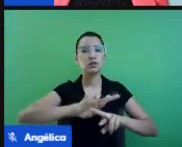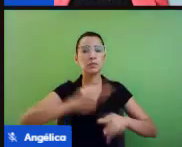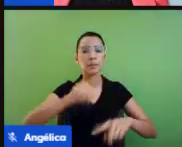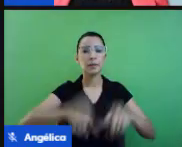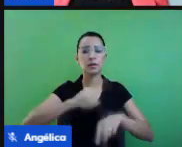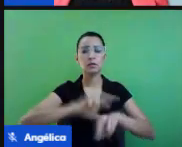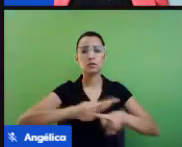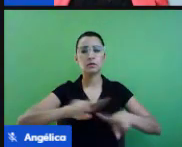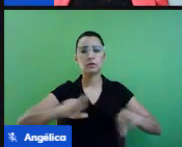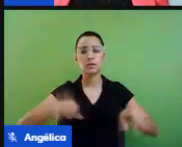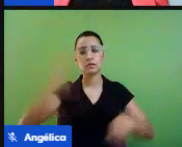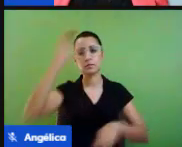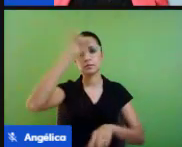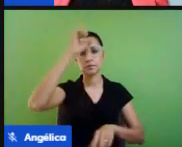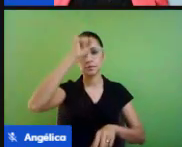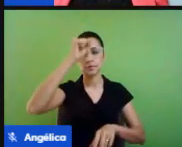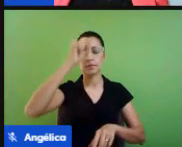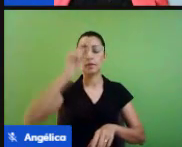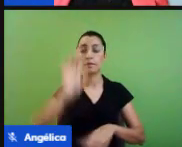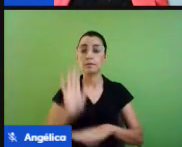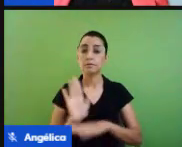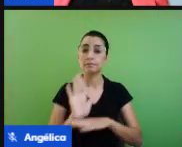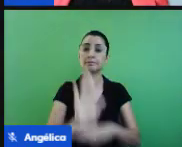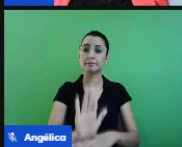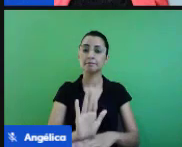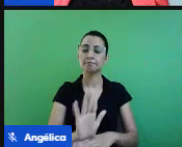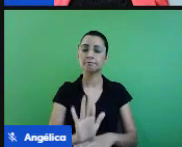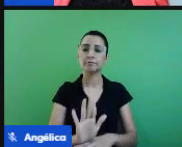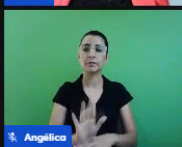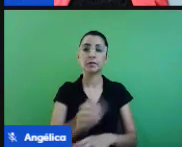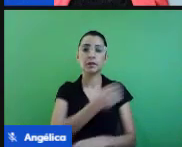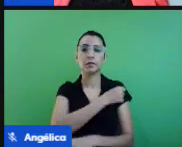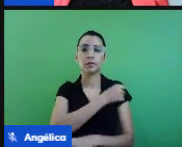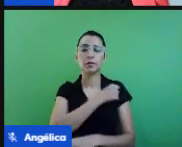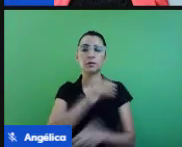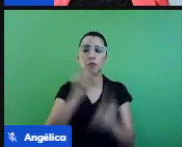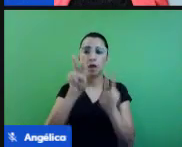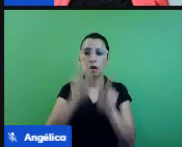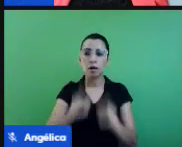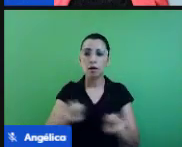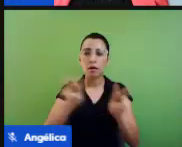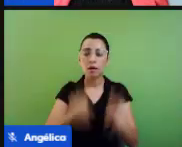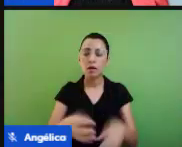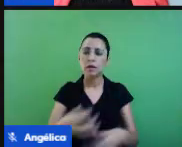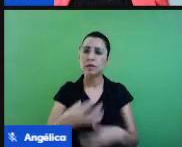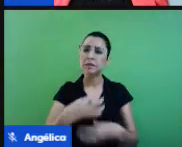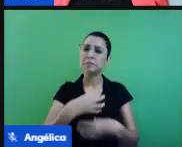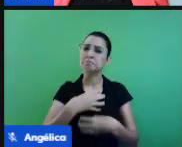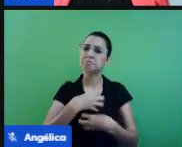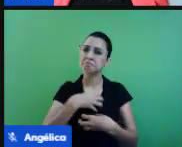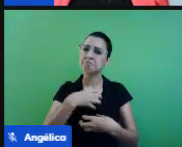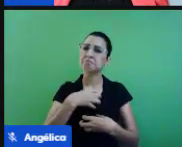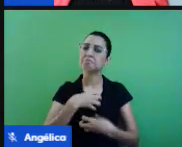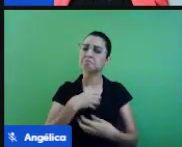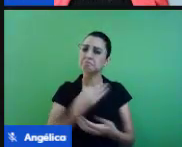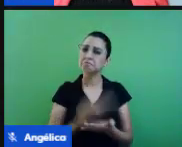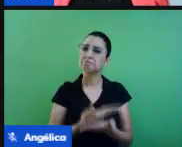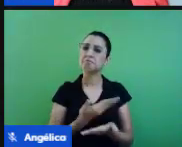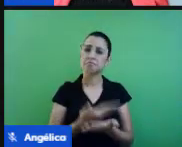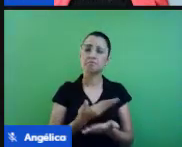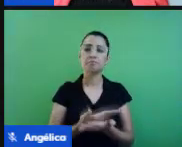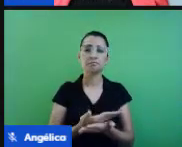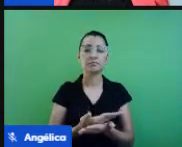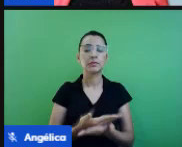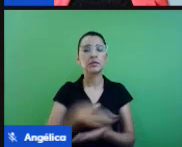que faça com que ele atribua mais sentido ao que está sendo apresentado, ao que está sendo estudado, com certeza